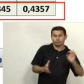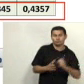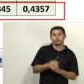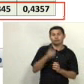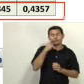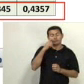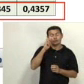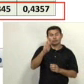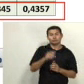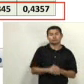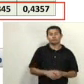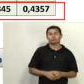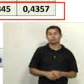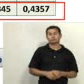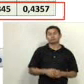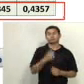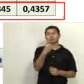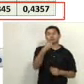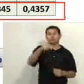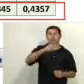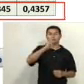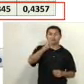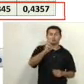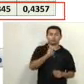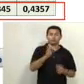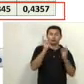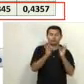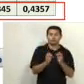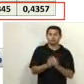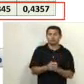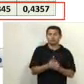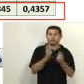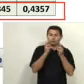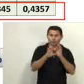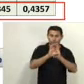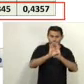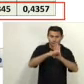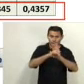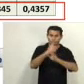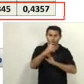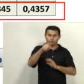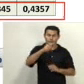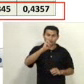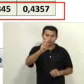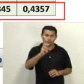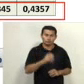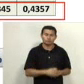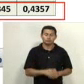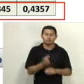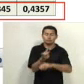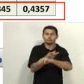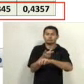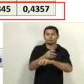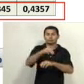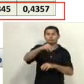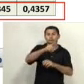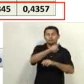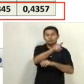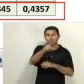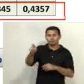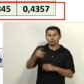Então, vamos lá. 1,5, tá? Então, ó, o mesmo conceito, 1,5, eu busco aqui na minha